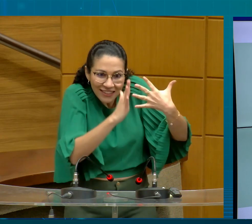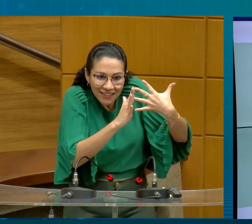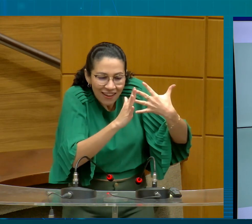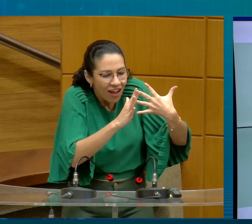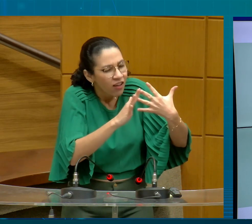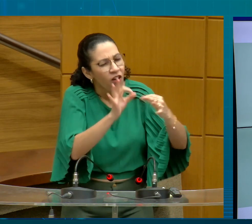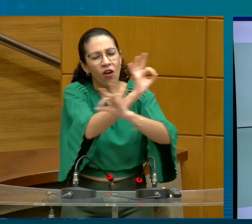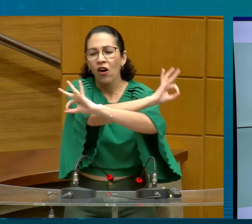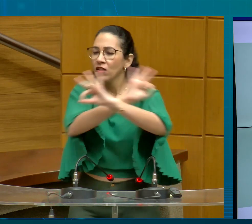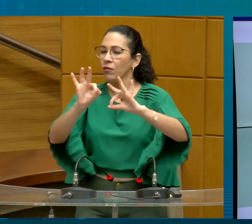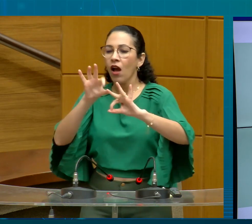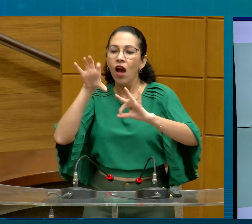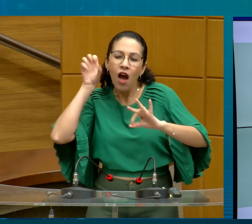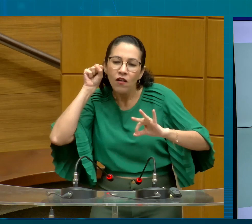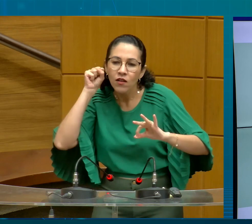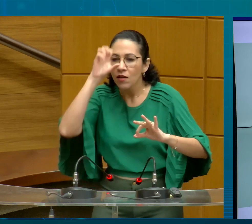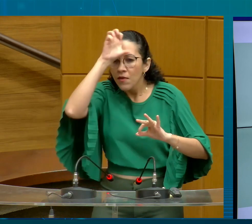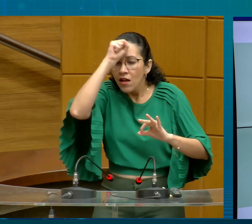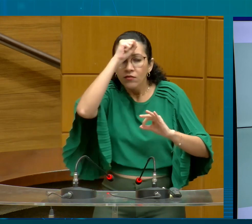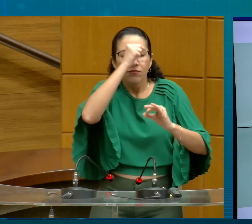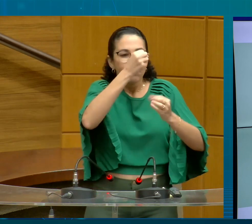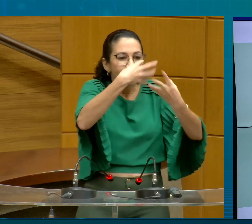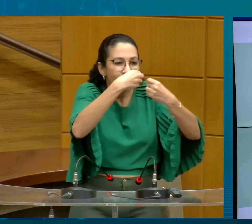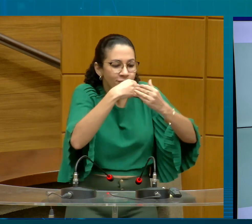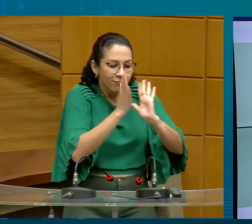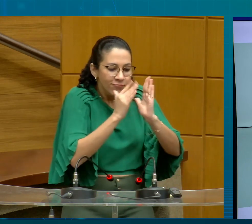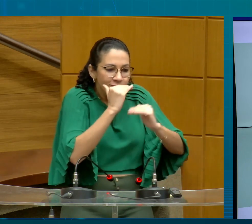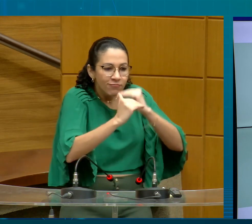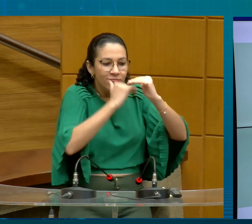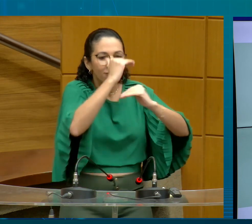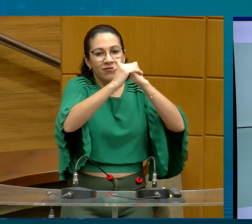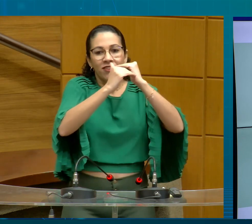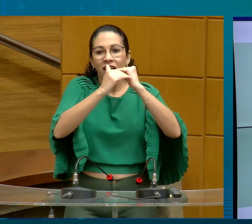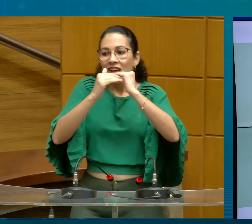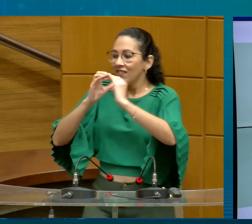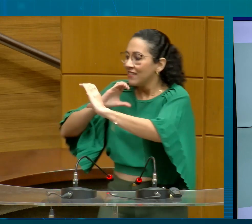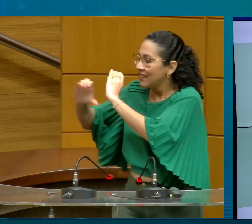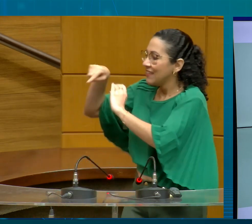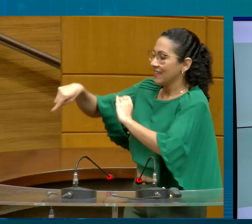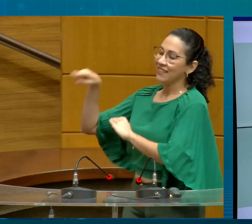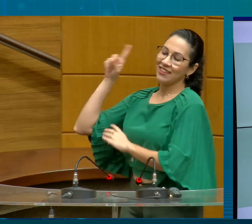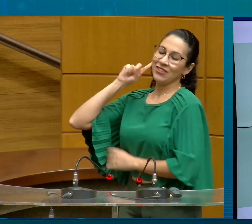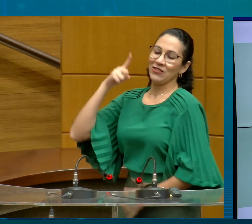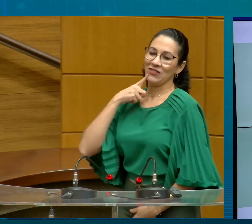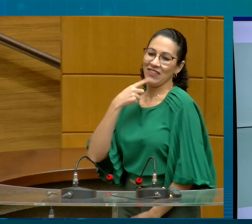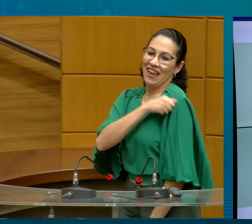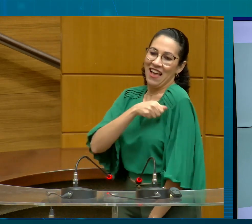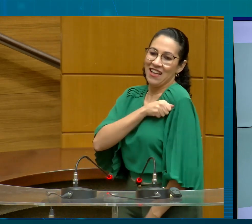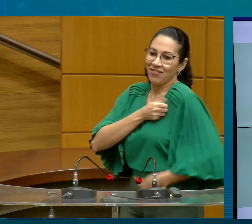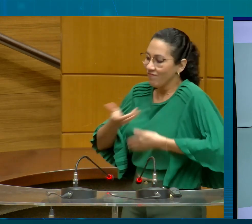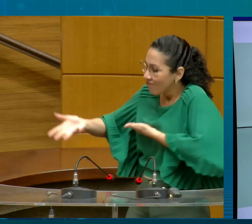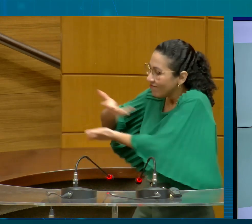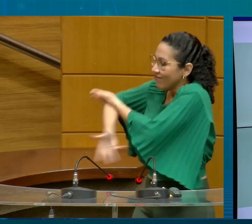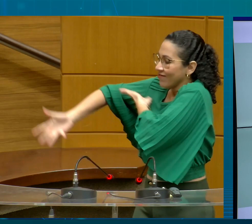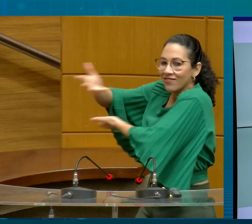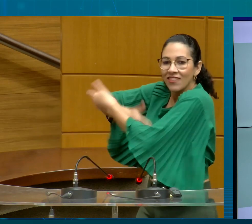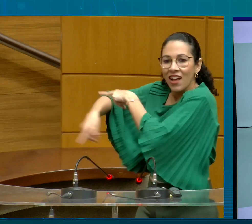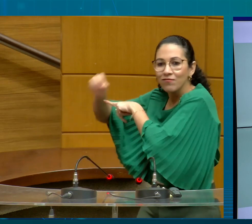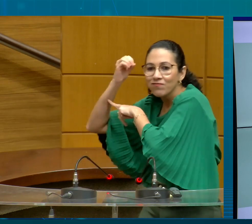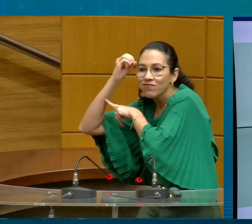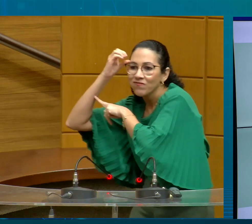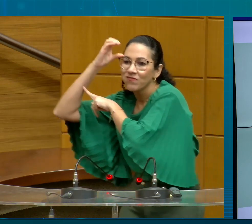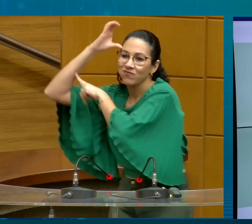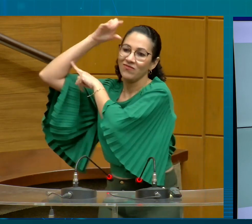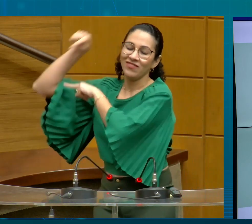dentro das matérias obrigatórias das escolas, para que ouvintes e surdos pudessem se desenvolver juntos e haver uma